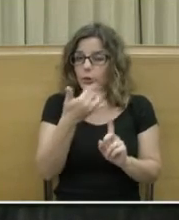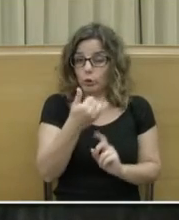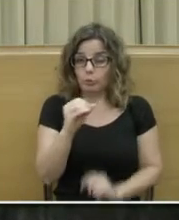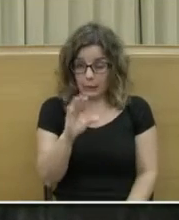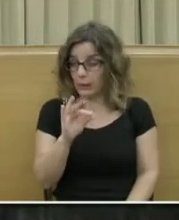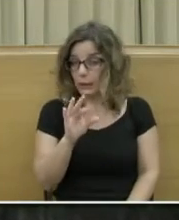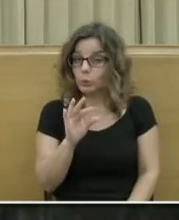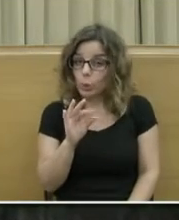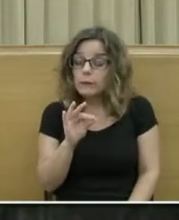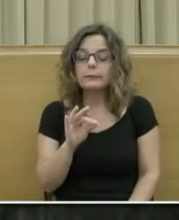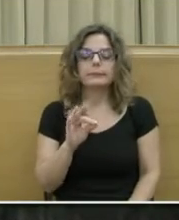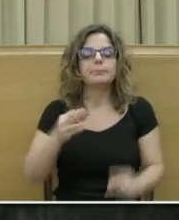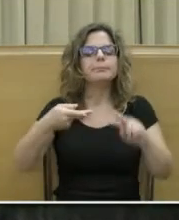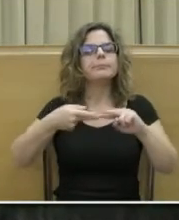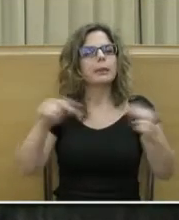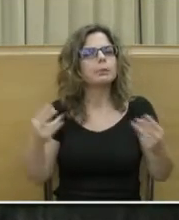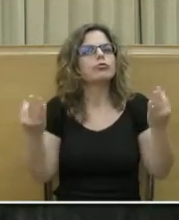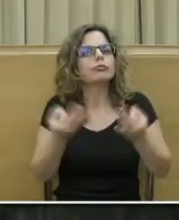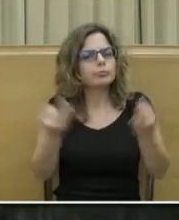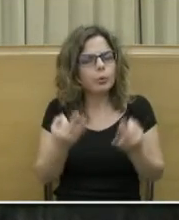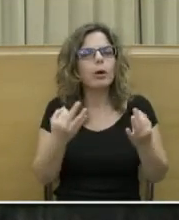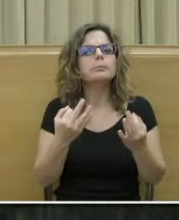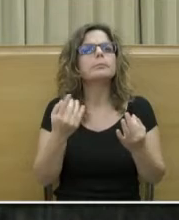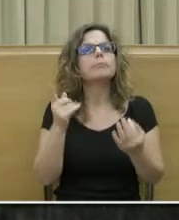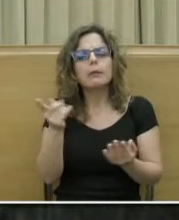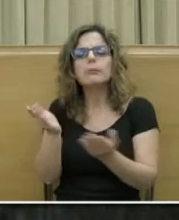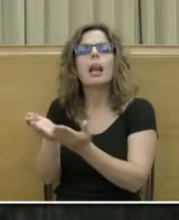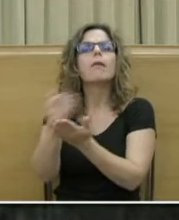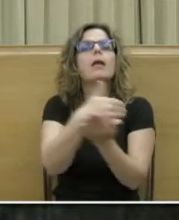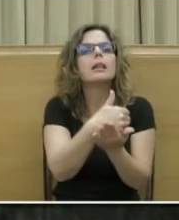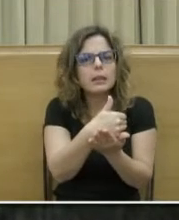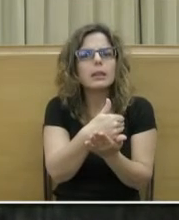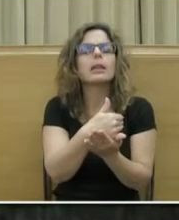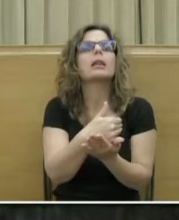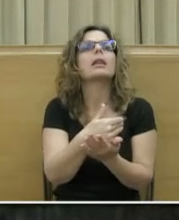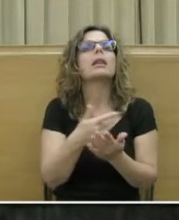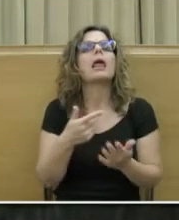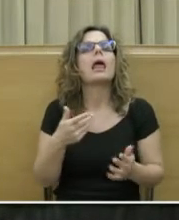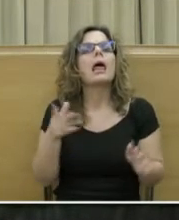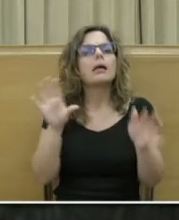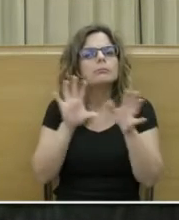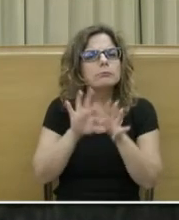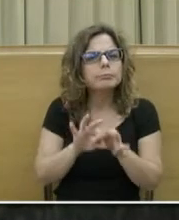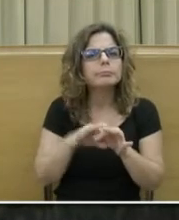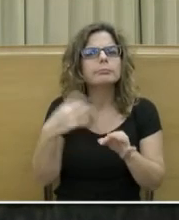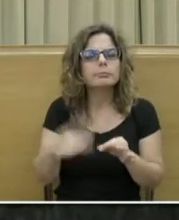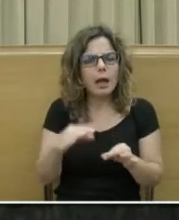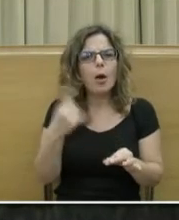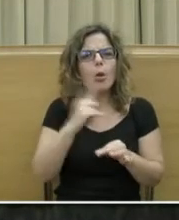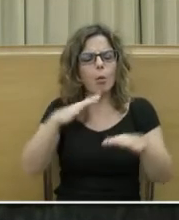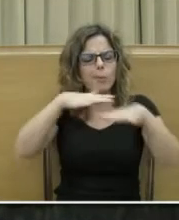2014, o município desenvolveu um levantamento sobre a existência de amianto